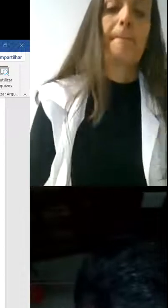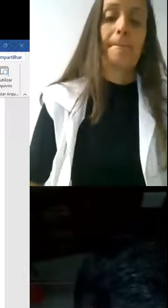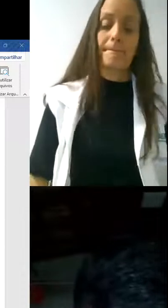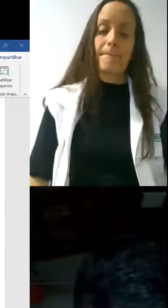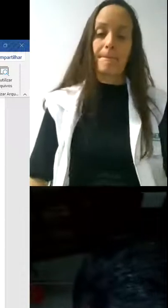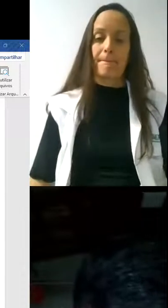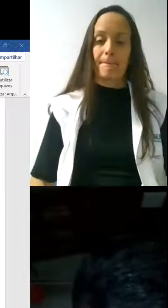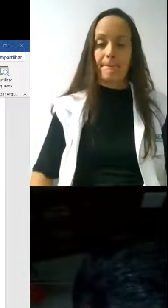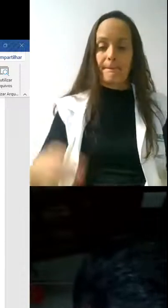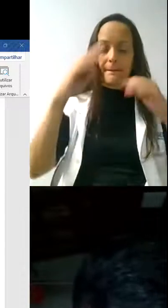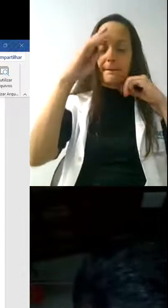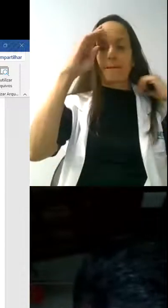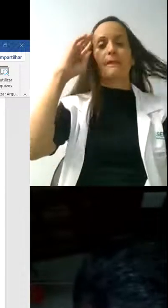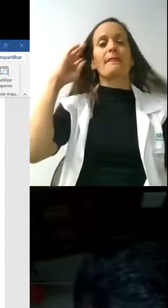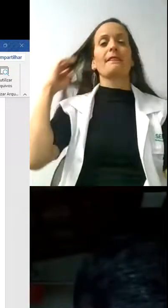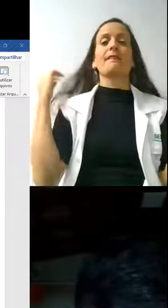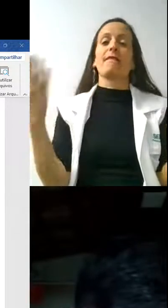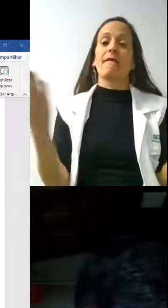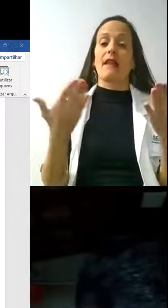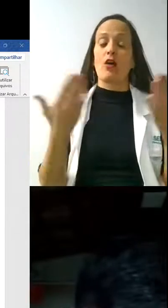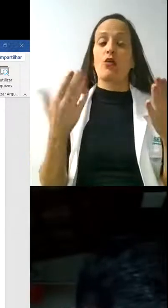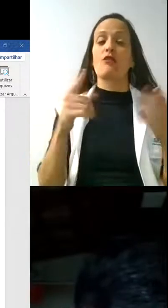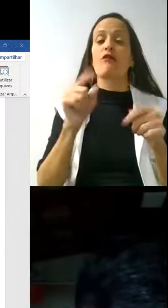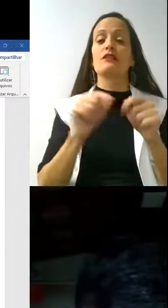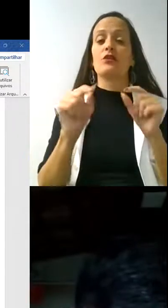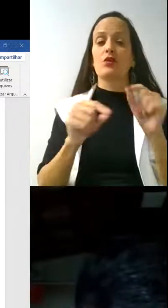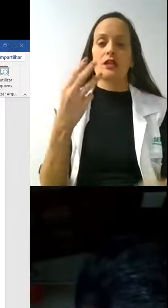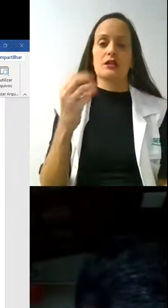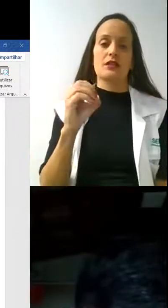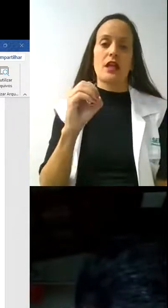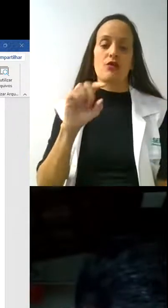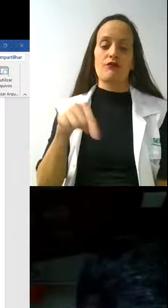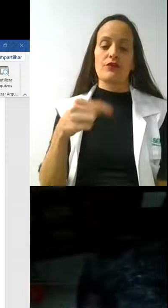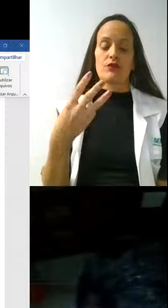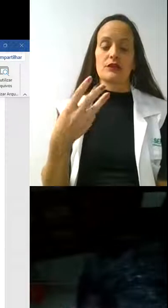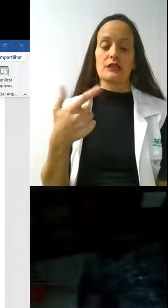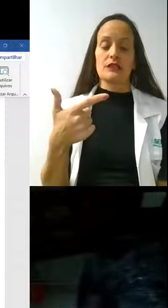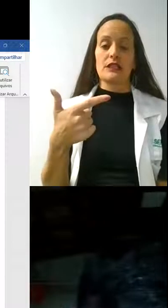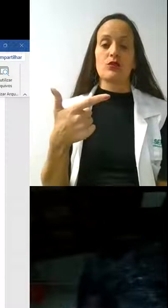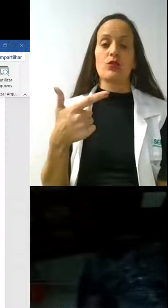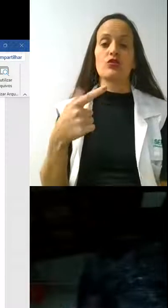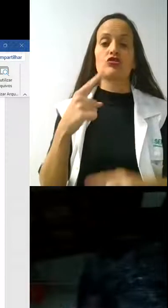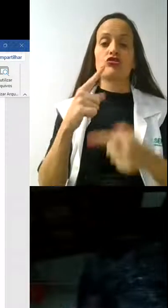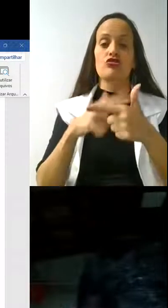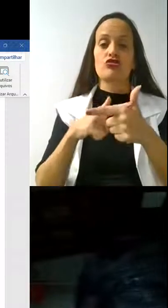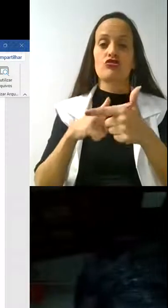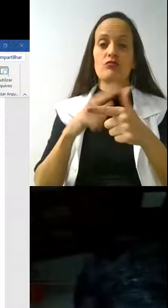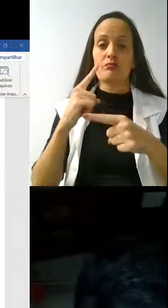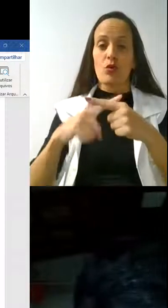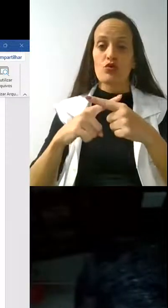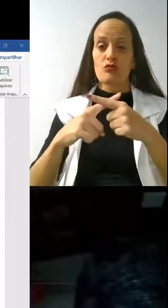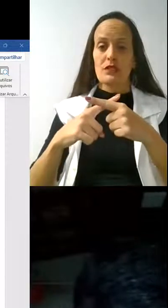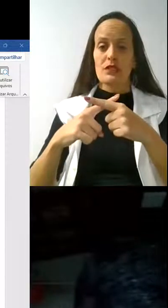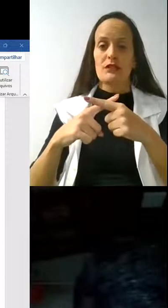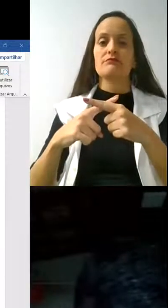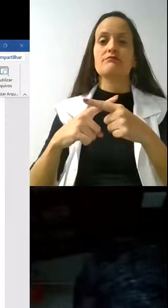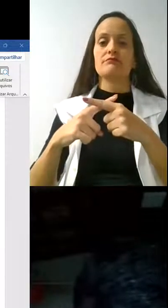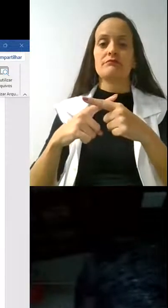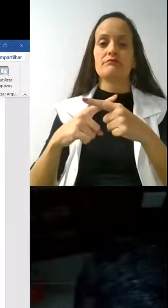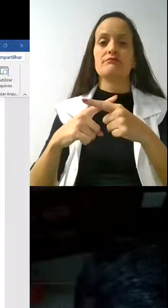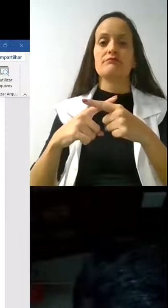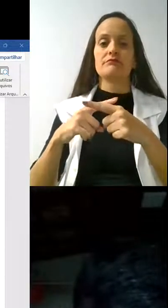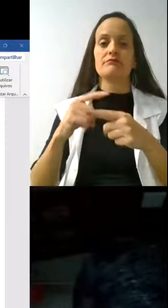0,32. Agora eu faço o quê? Divido por 1000 para me saber o valor em quilômetros. Perdão, acabei fazendo um a